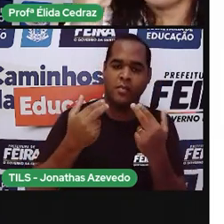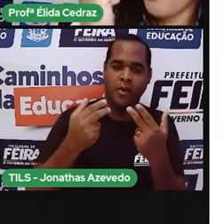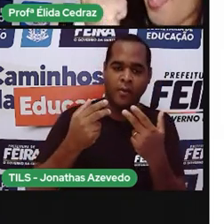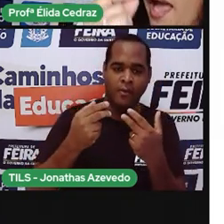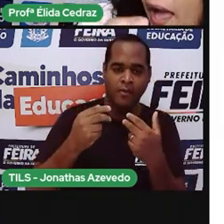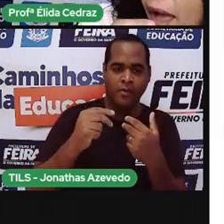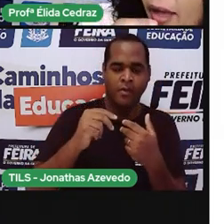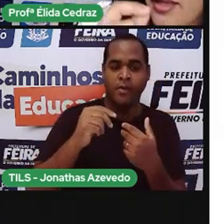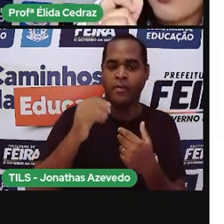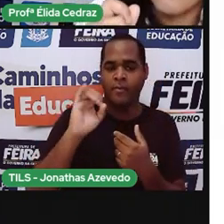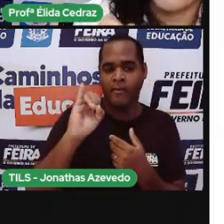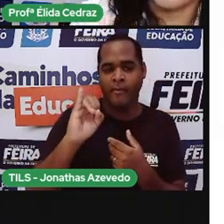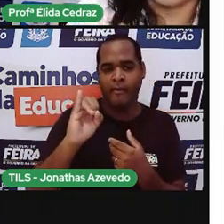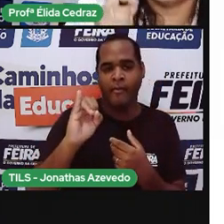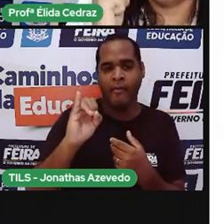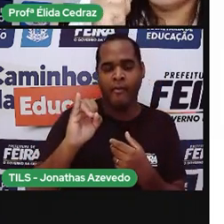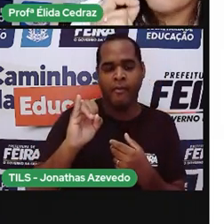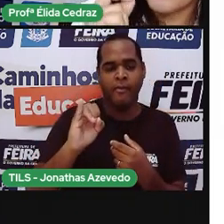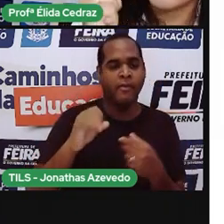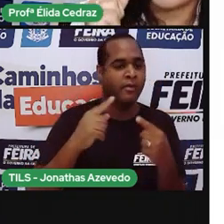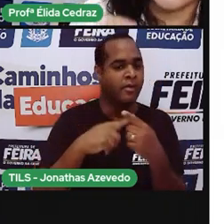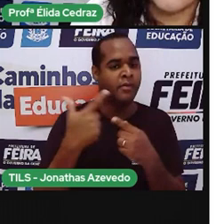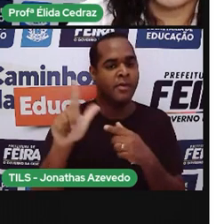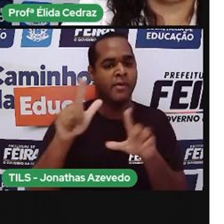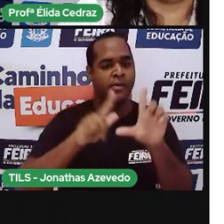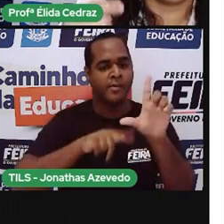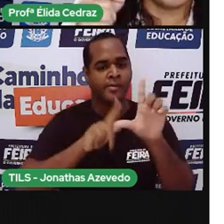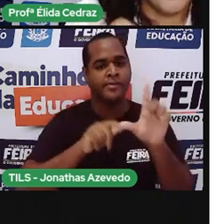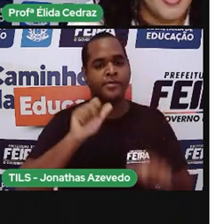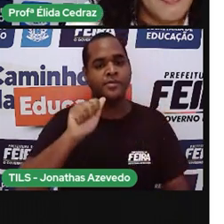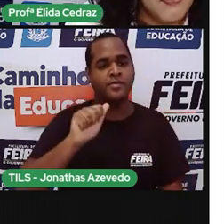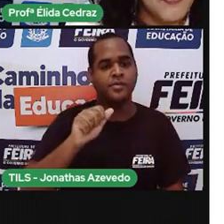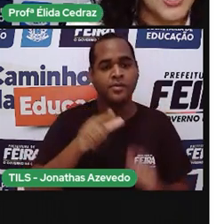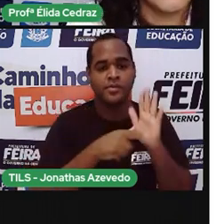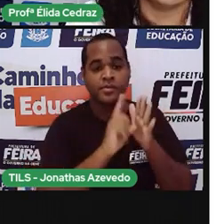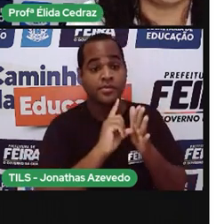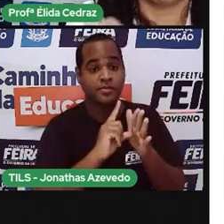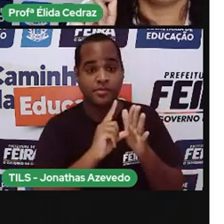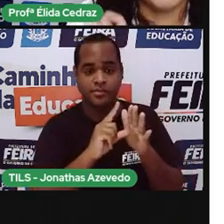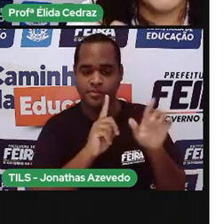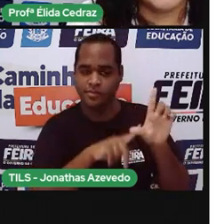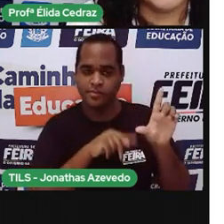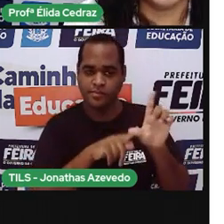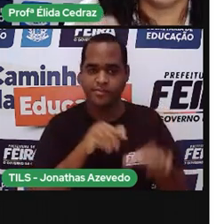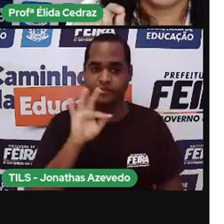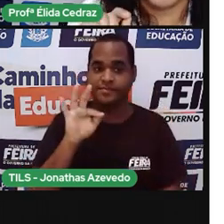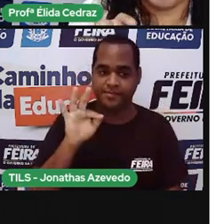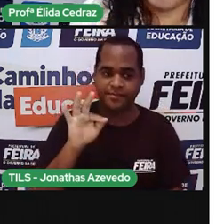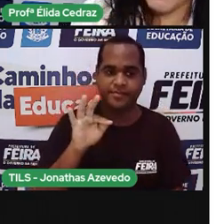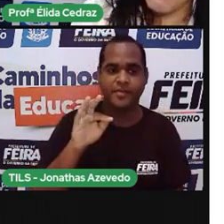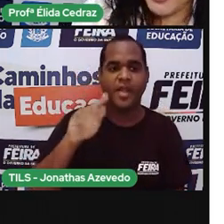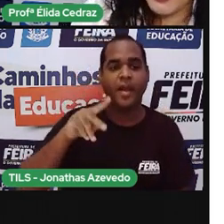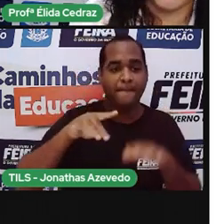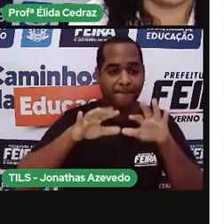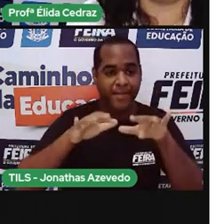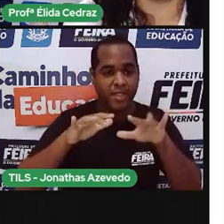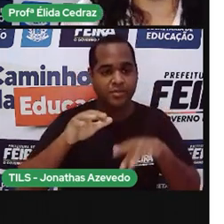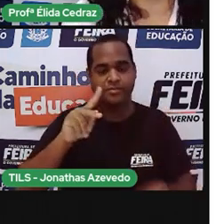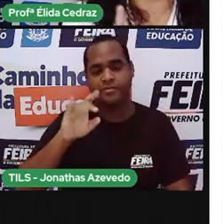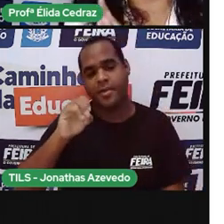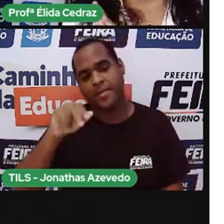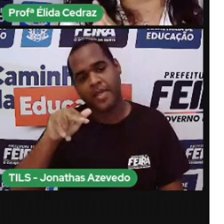letra A é antes da letra F. Então, pianinho. E